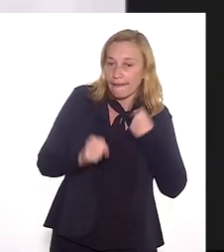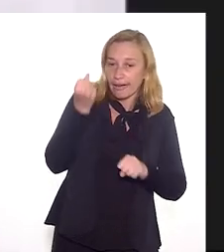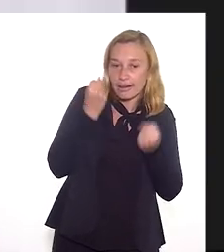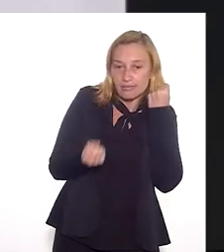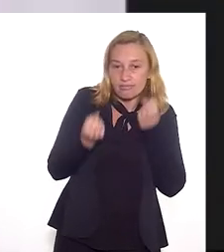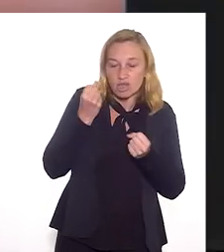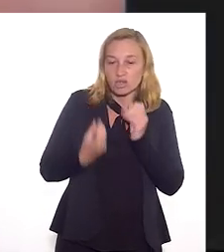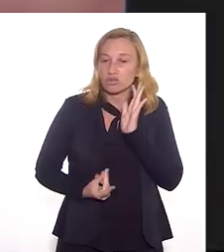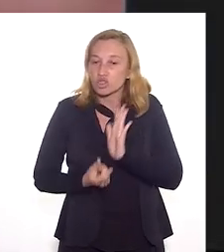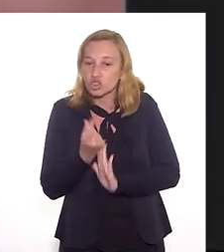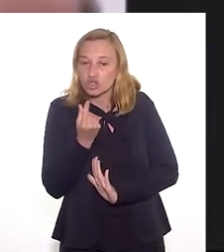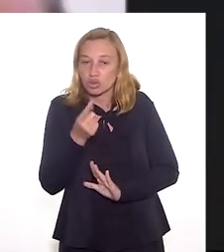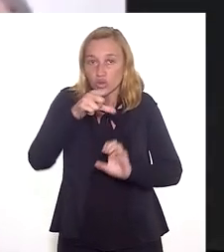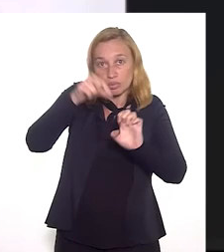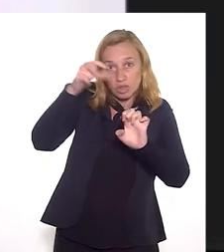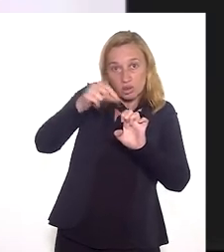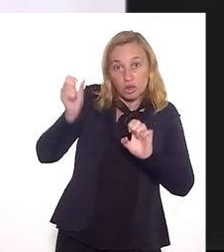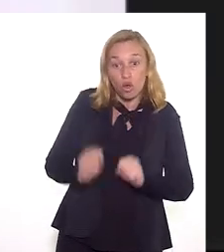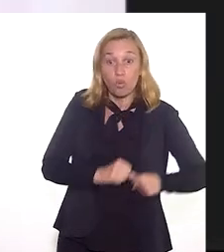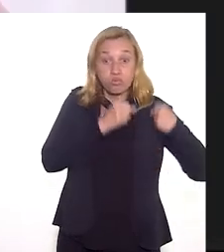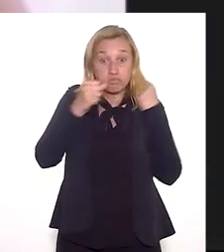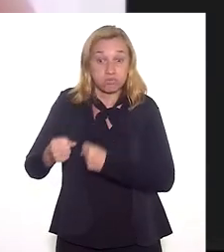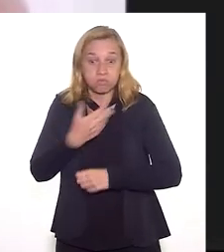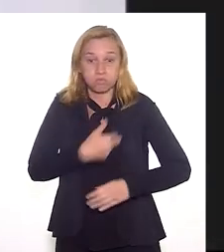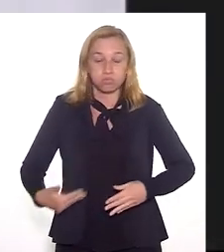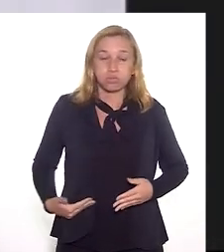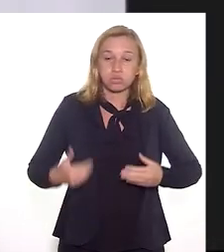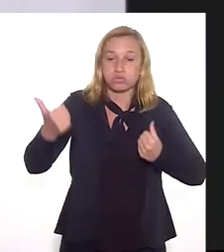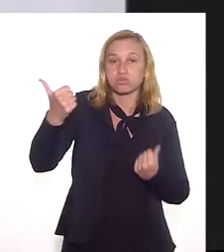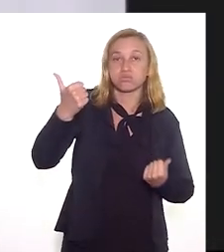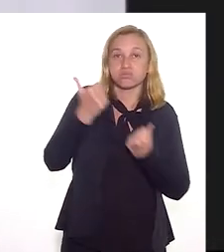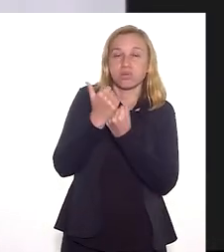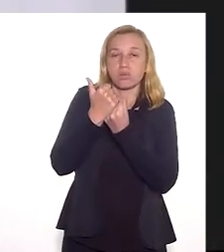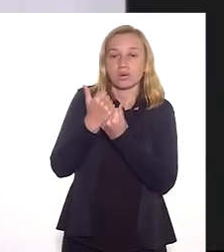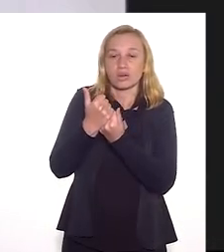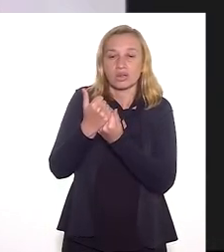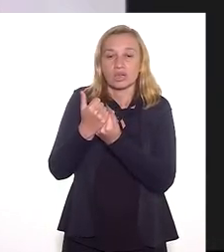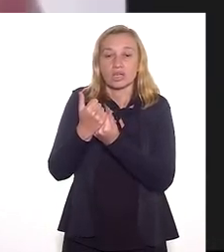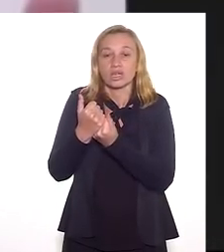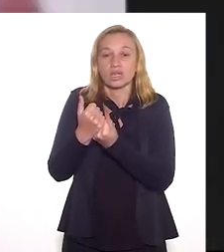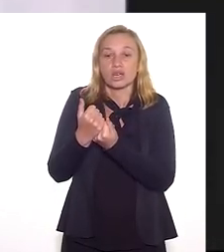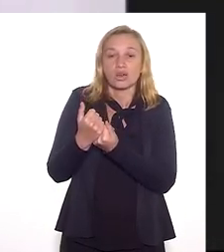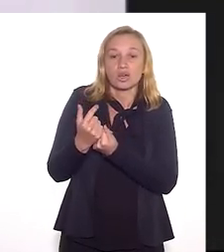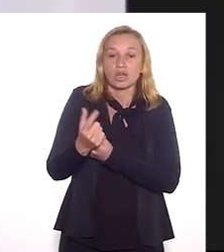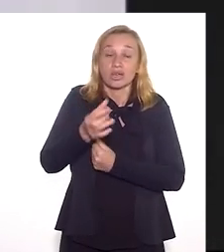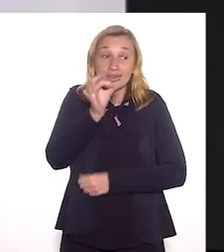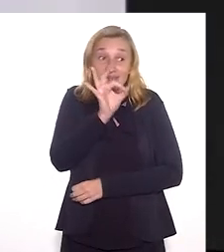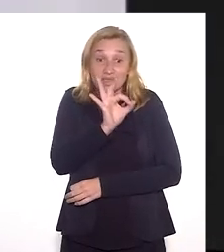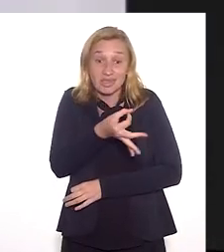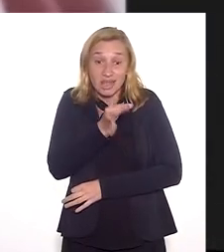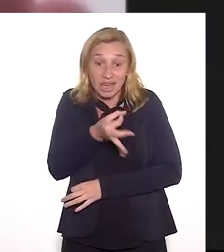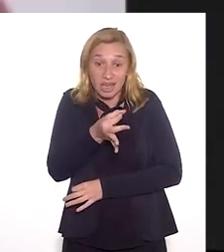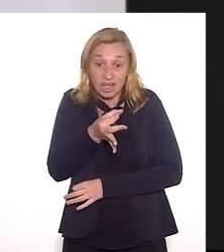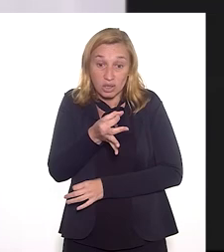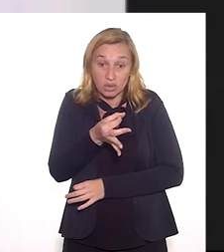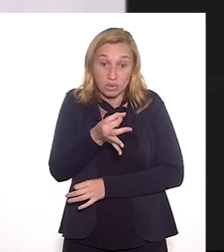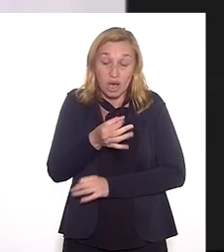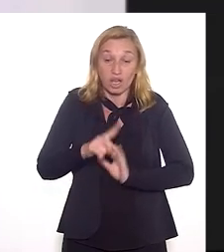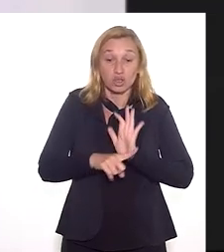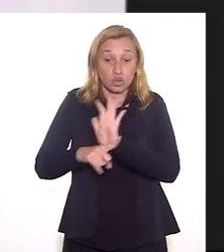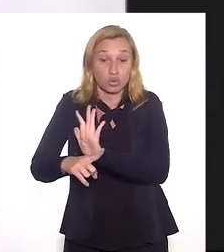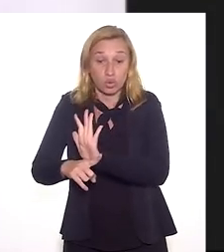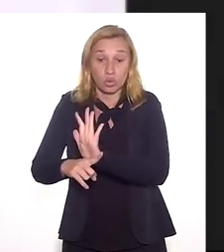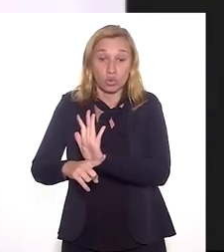tem a academia com os investidores, com os empreendedores e o poder público dando esse apoio é a fórmula que